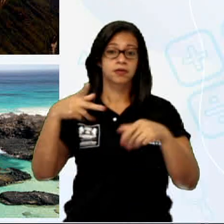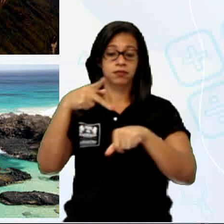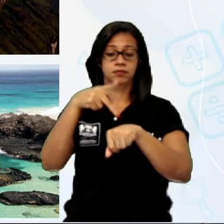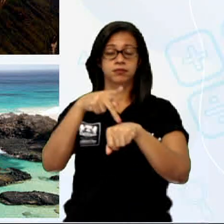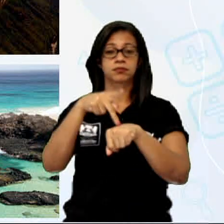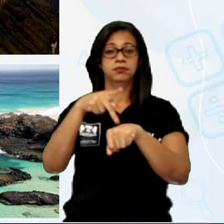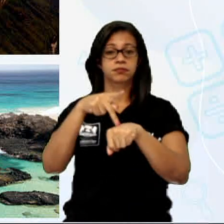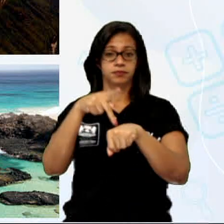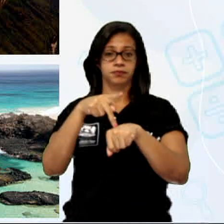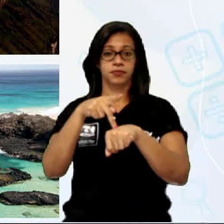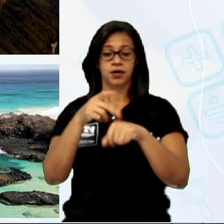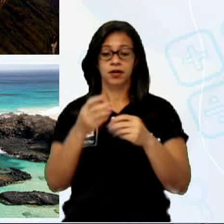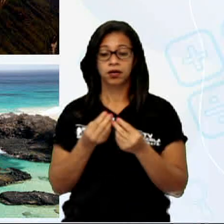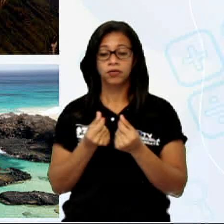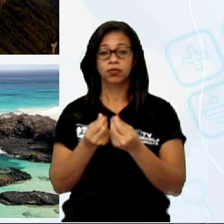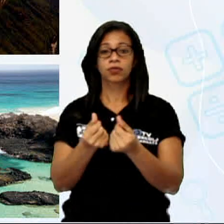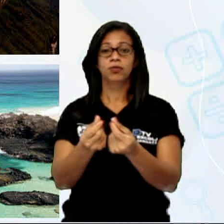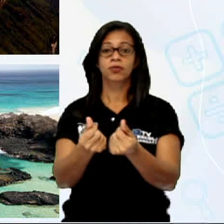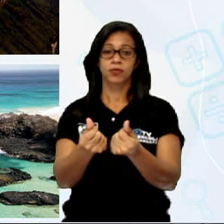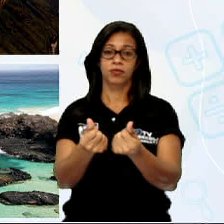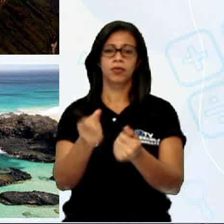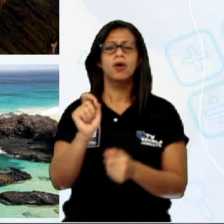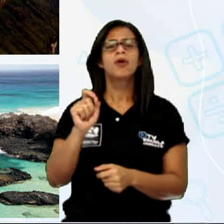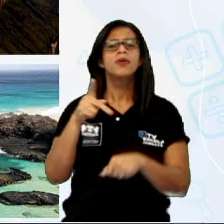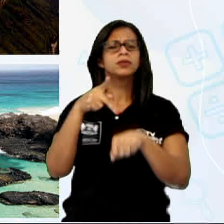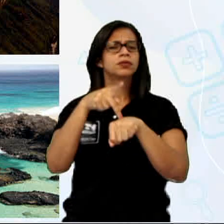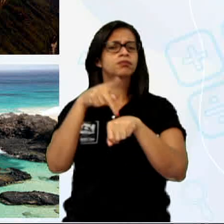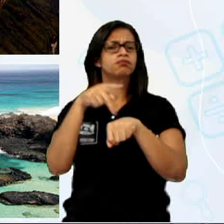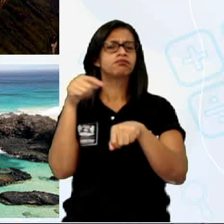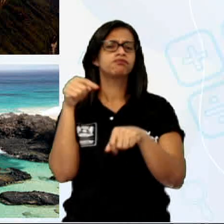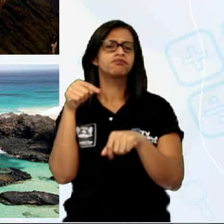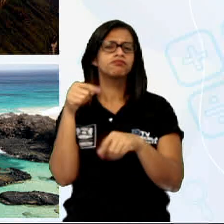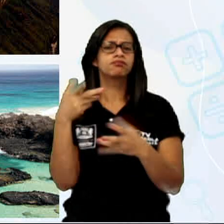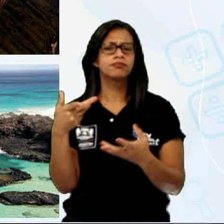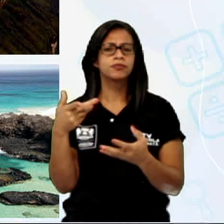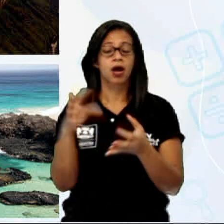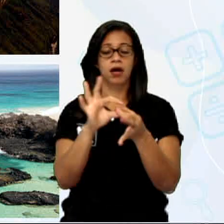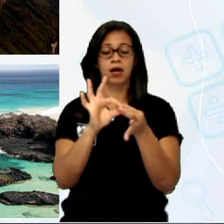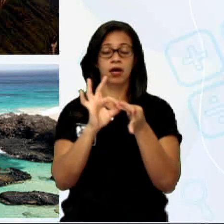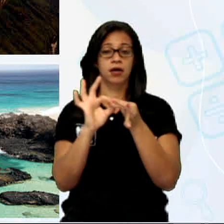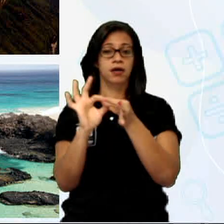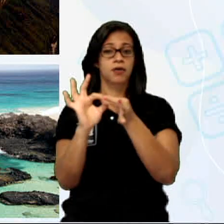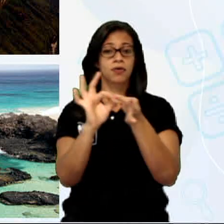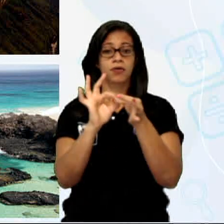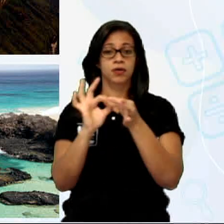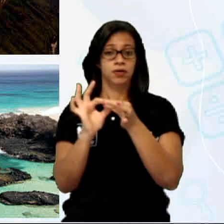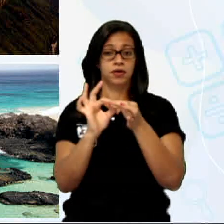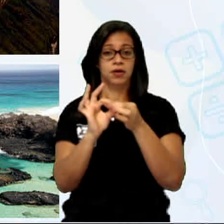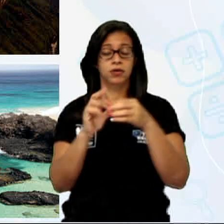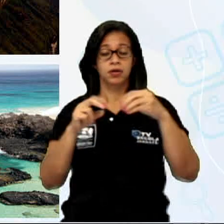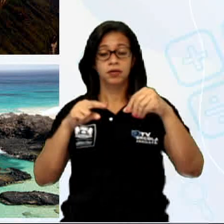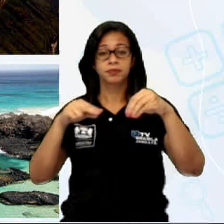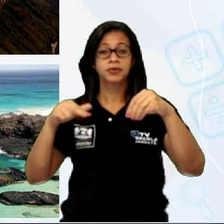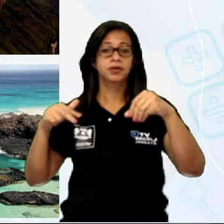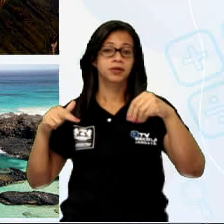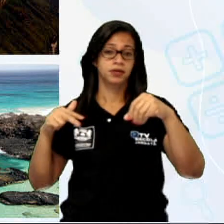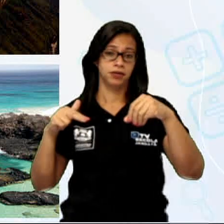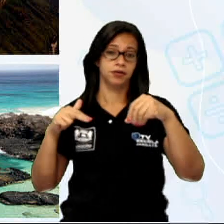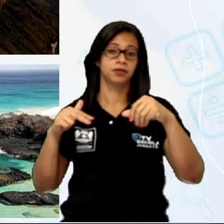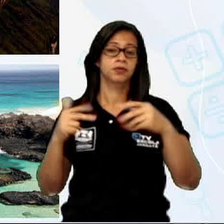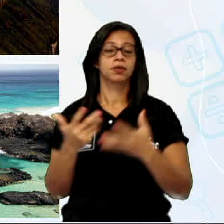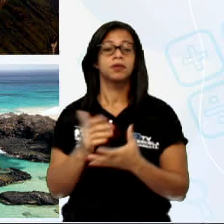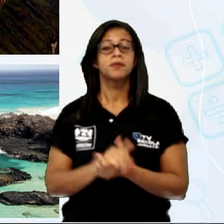solo. O que é a rocha? Rocha é a união natural de minerais, compostos